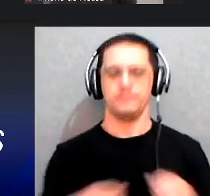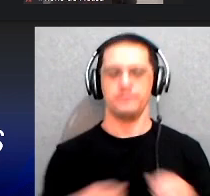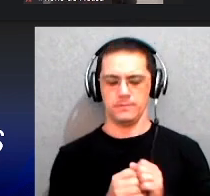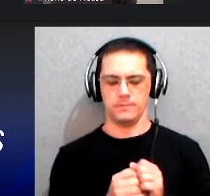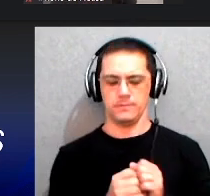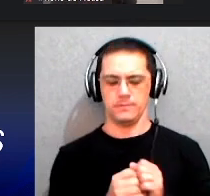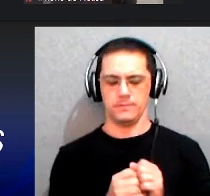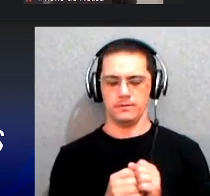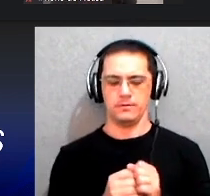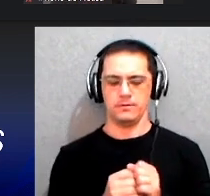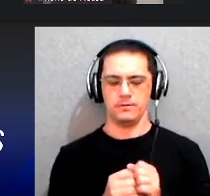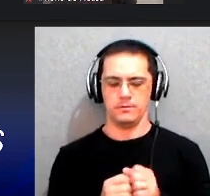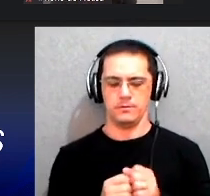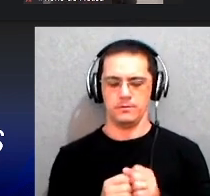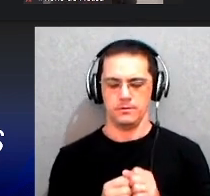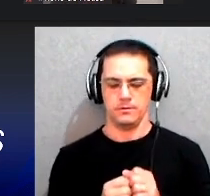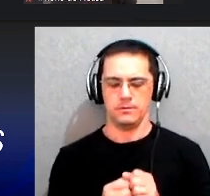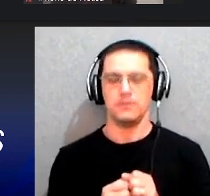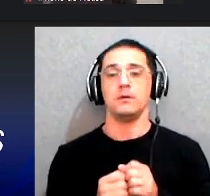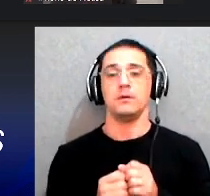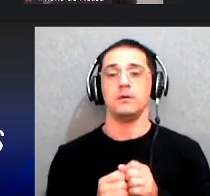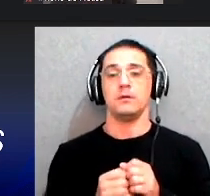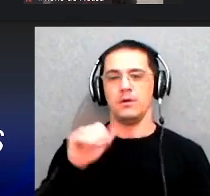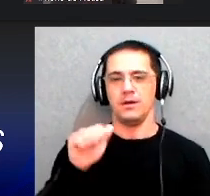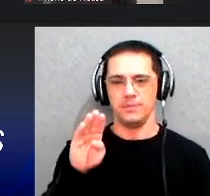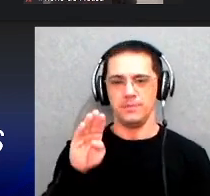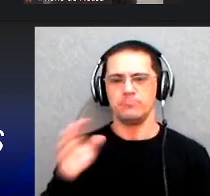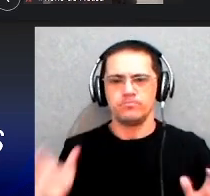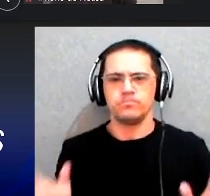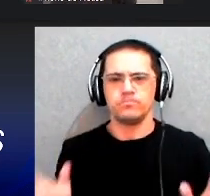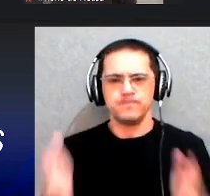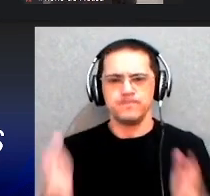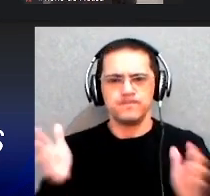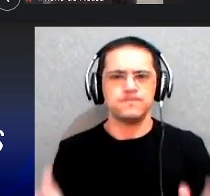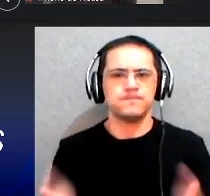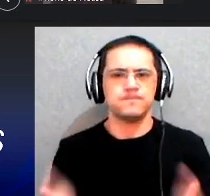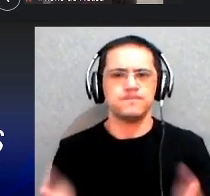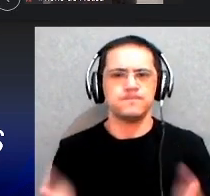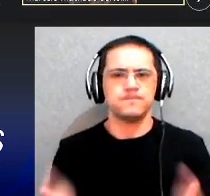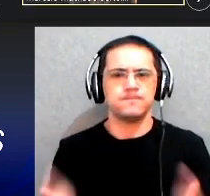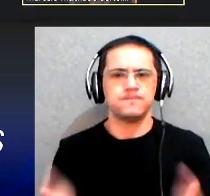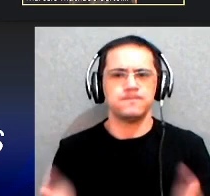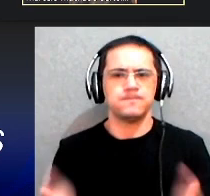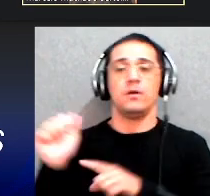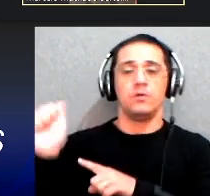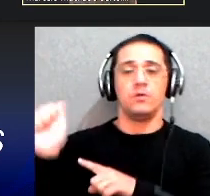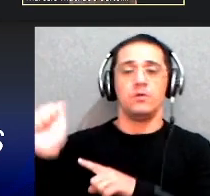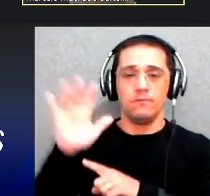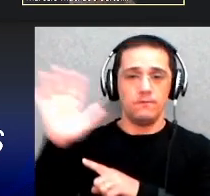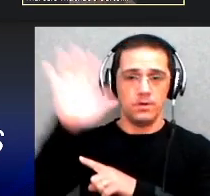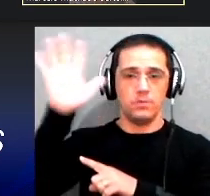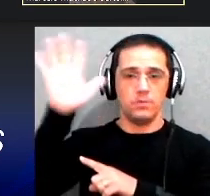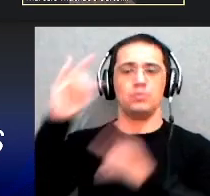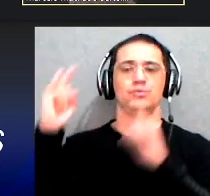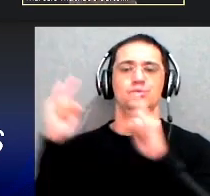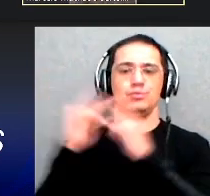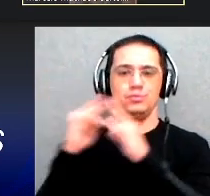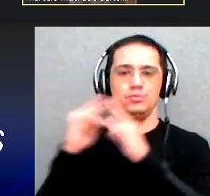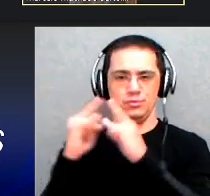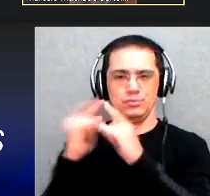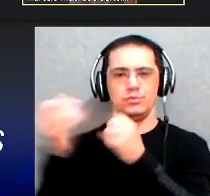muito incentivada, impulsionada pelo valoroso Instituto dos Advogados